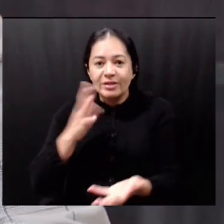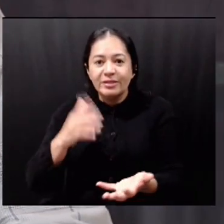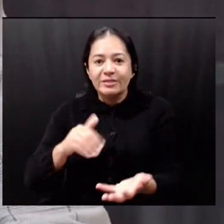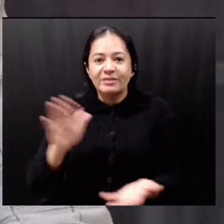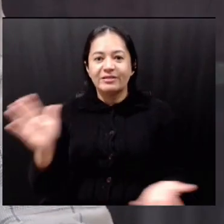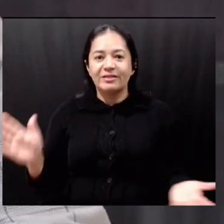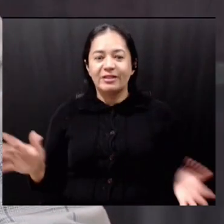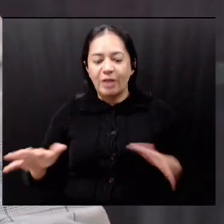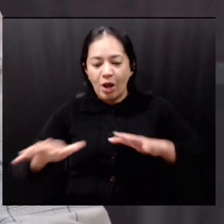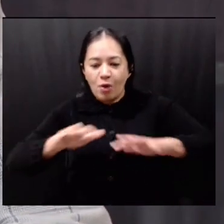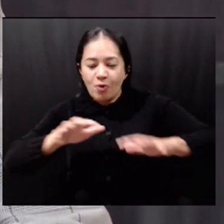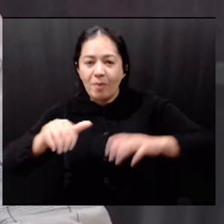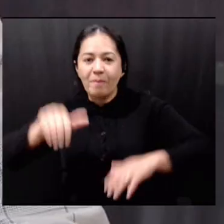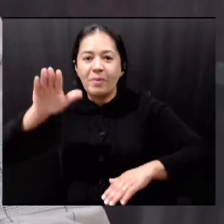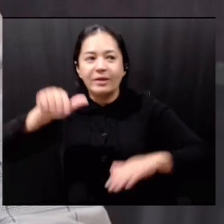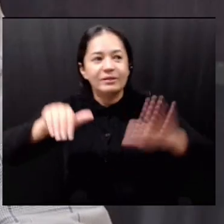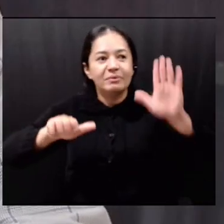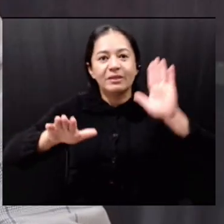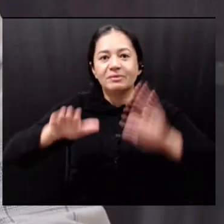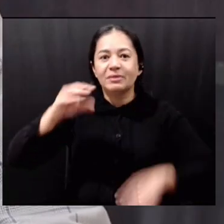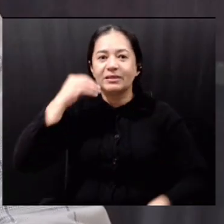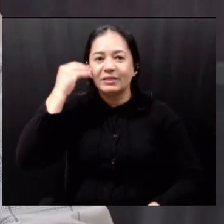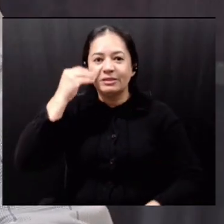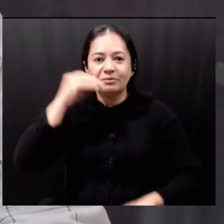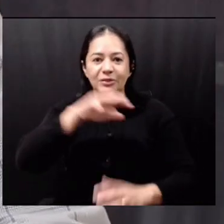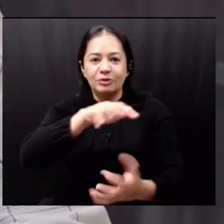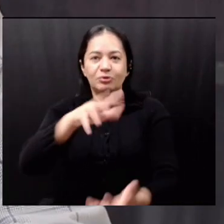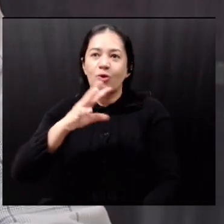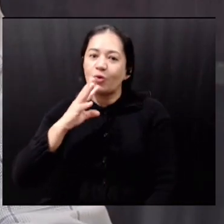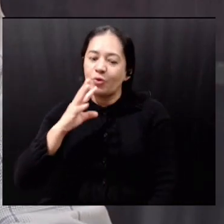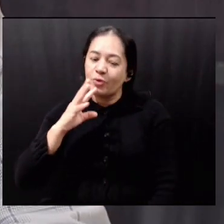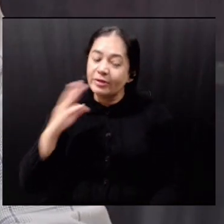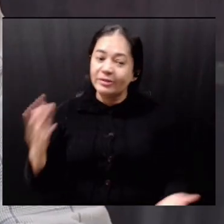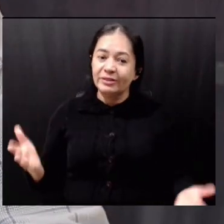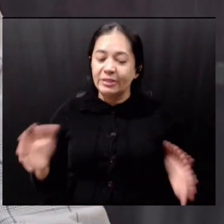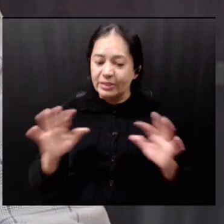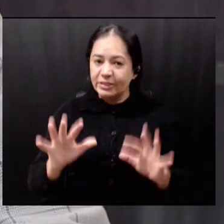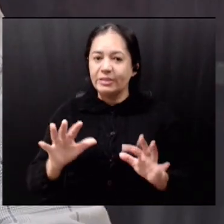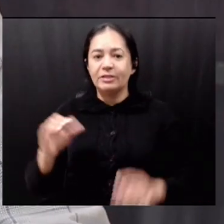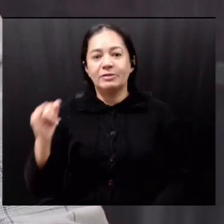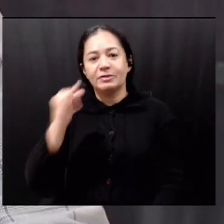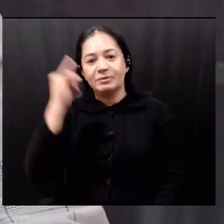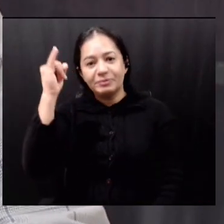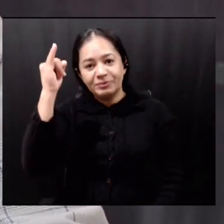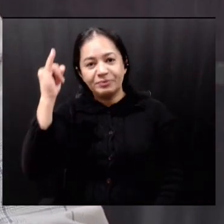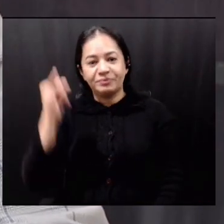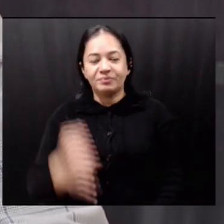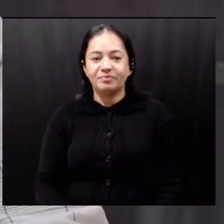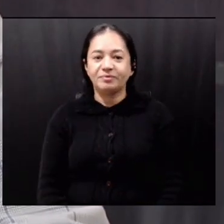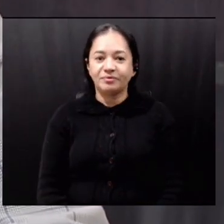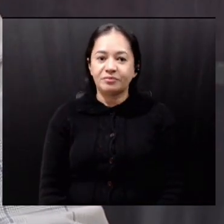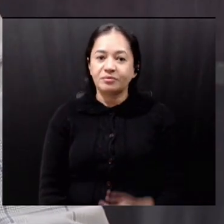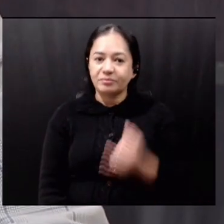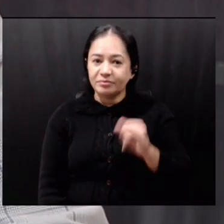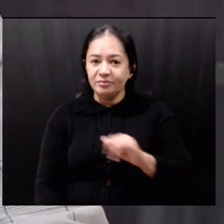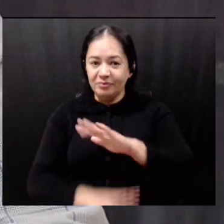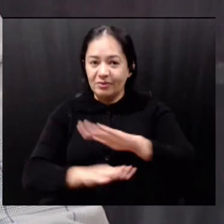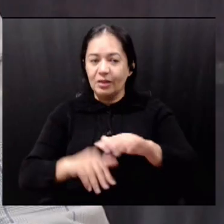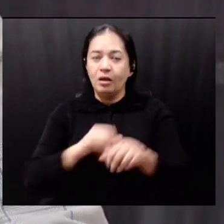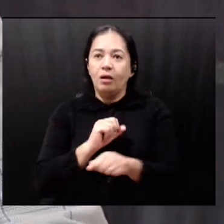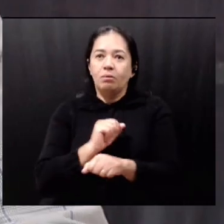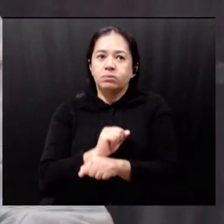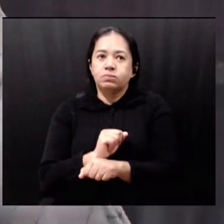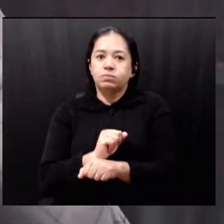ela tá experimentando ali o mundo, conhecendo, explorando. E isso é super importante, né? Então, se aquela criança ela tá parada, é porque ela tá